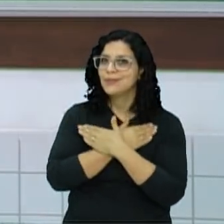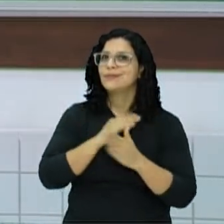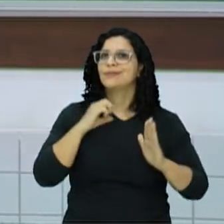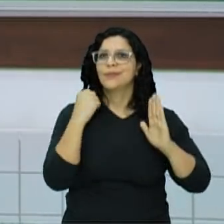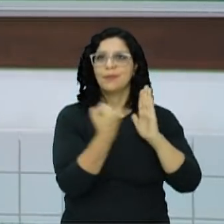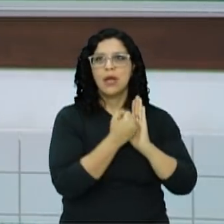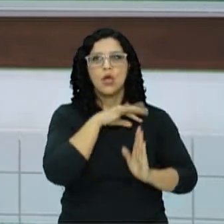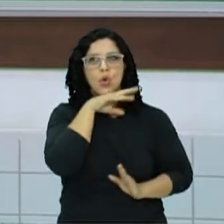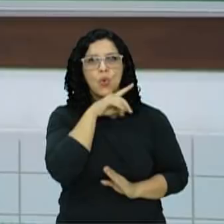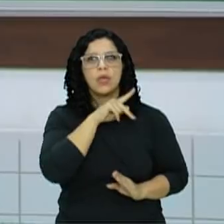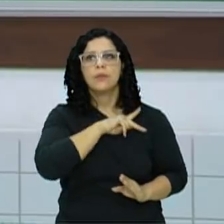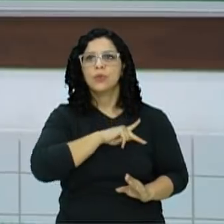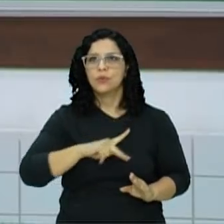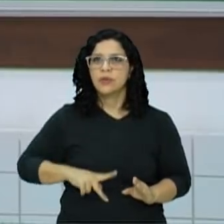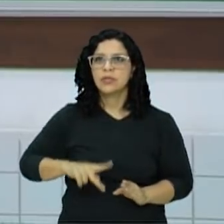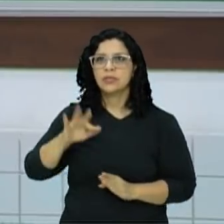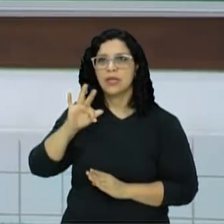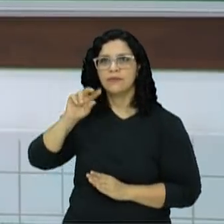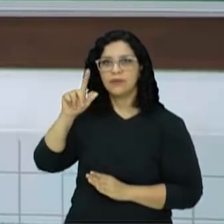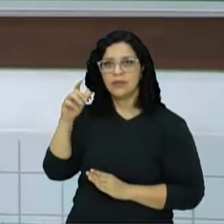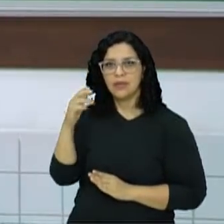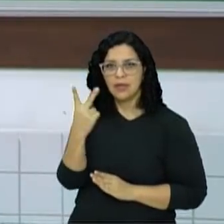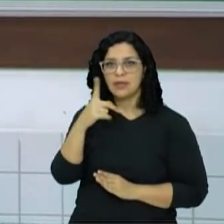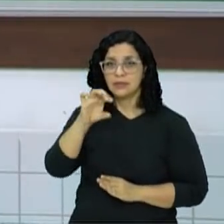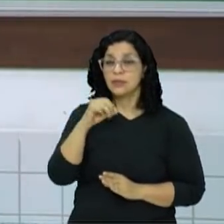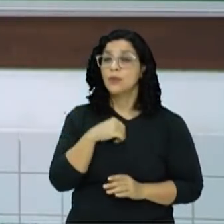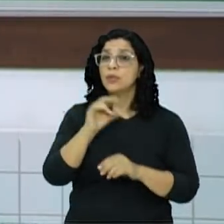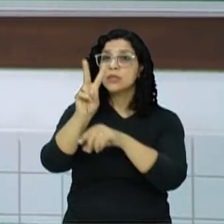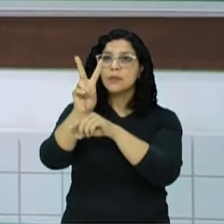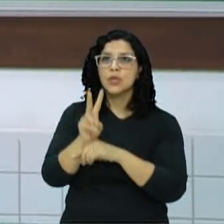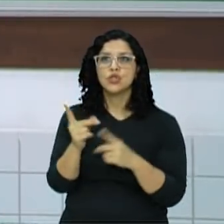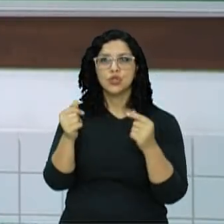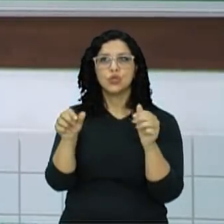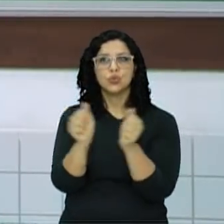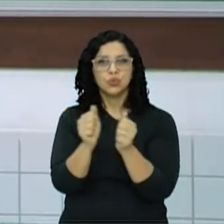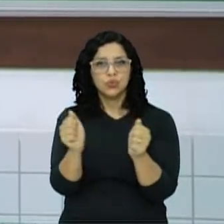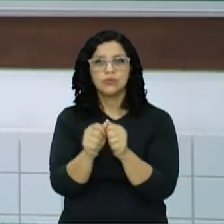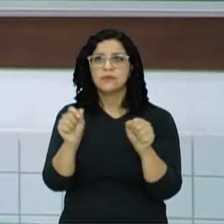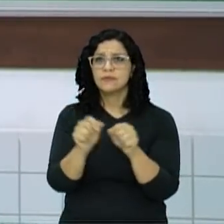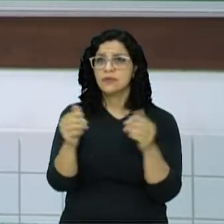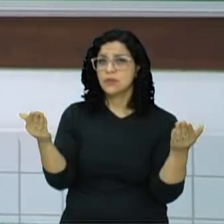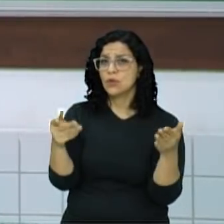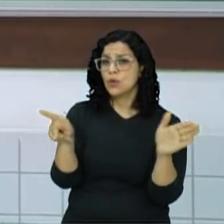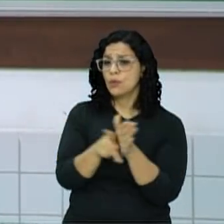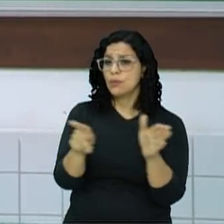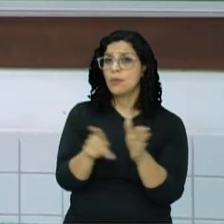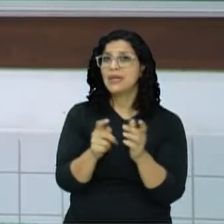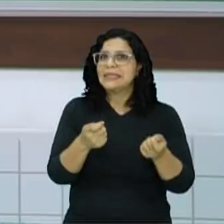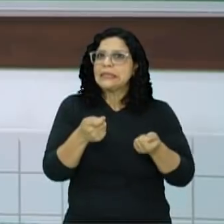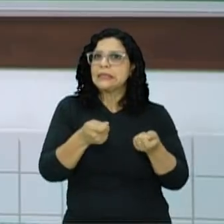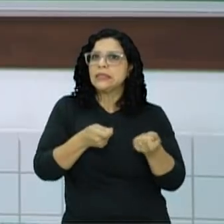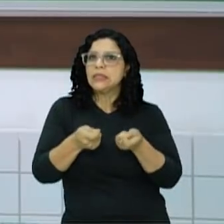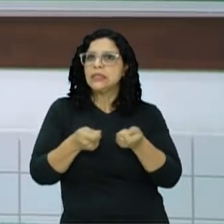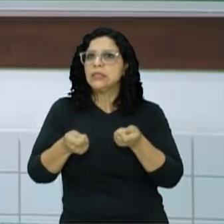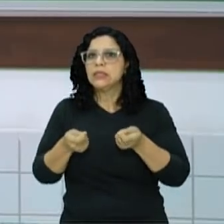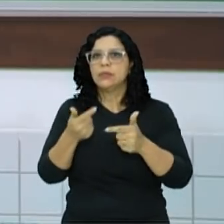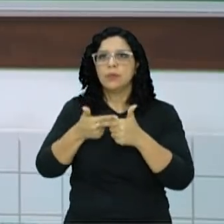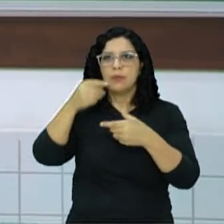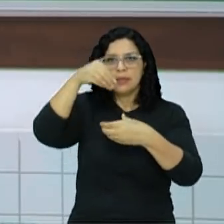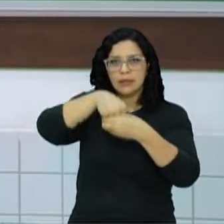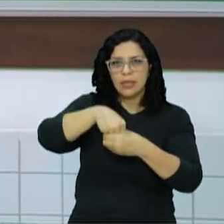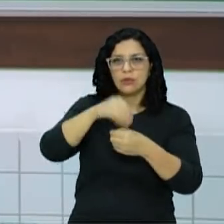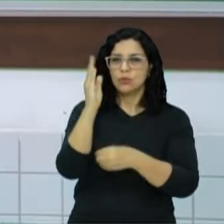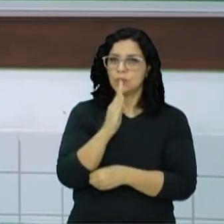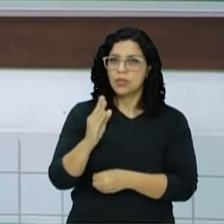Fernando Henrique Cardoso. Então, esse contexto de empréstimos internacionais junto ao FMI, principalmente para contornar várias crises, internas